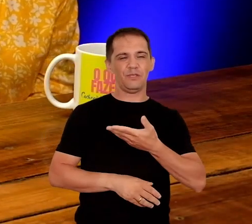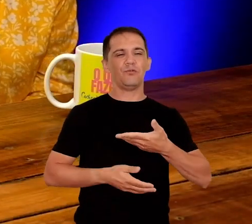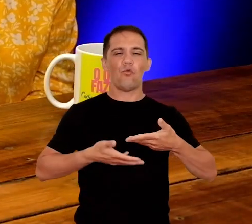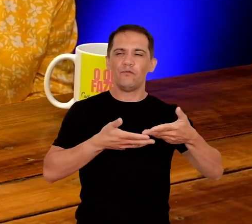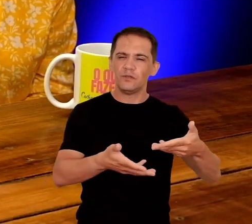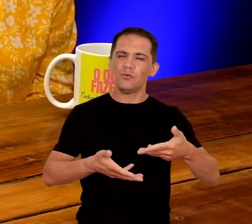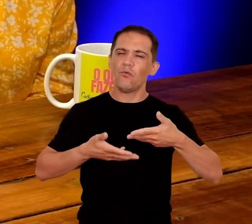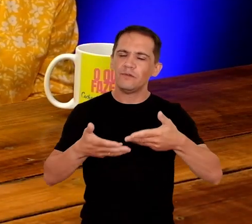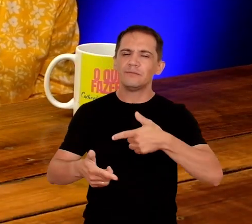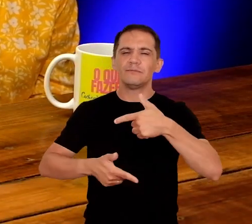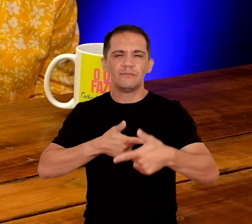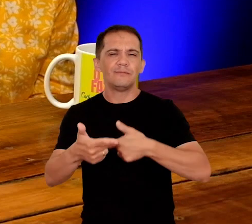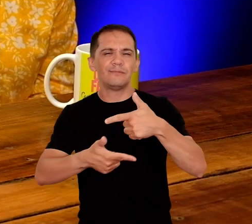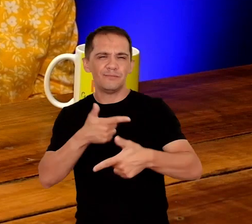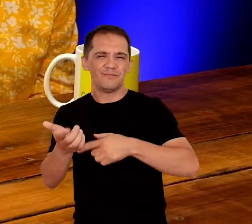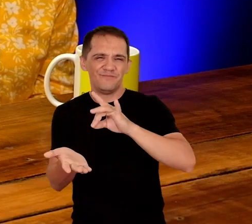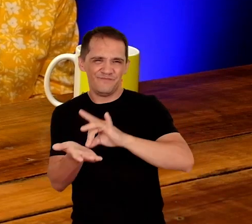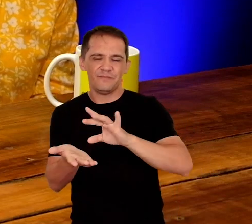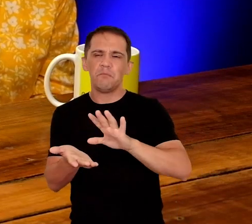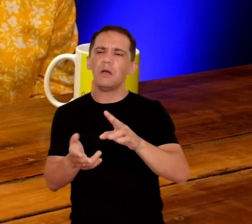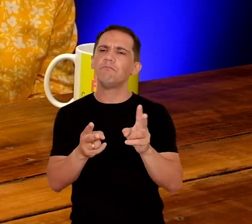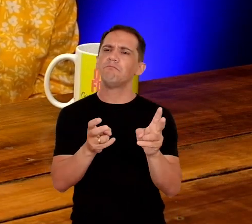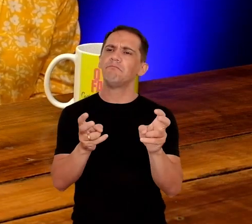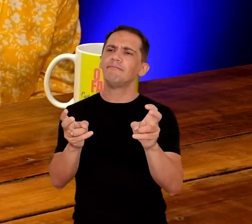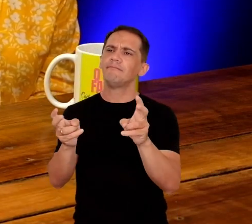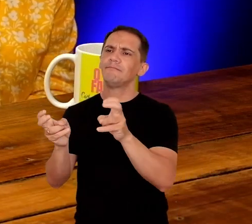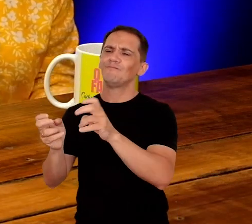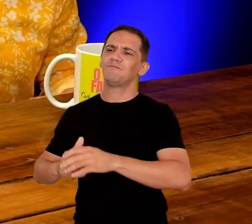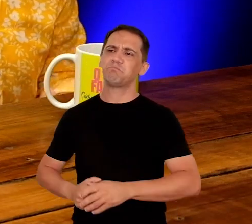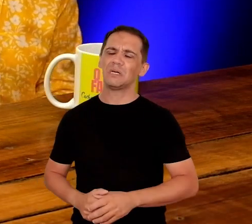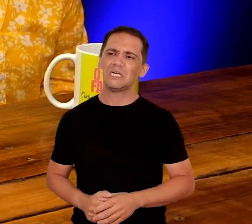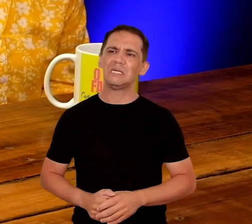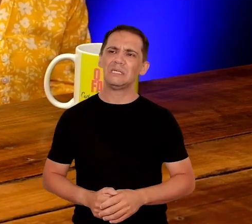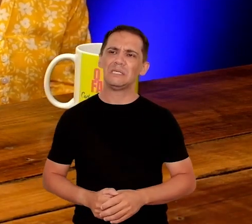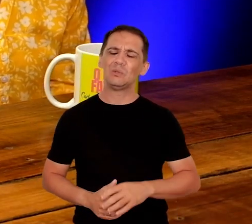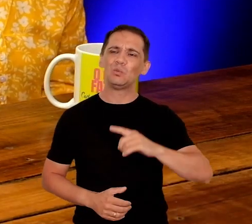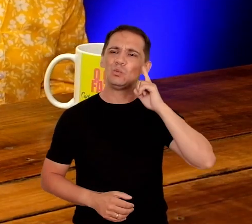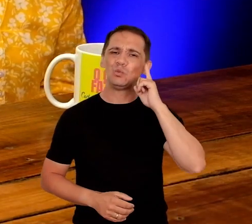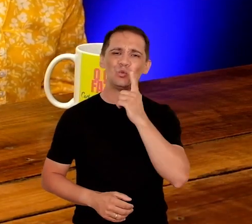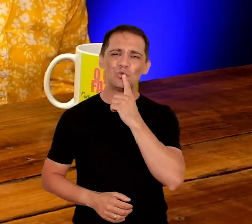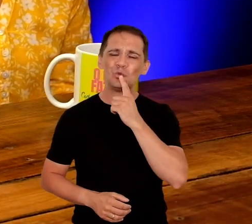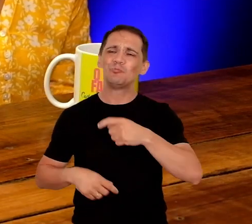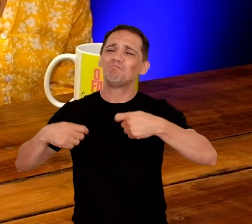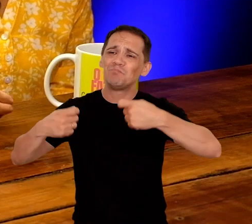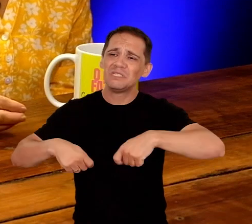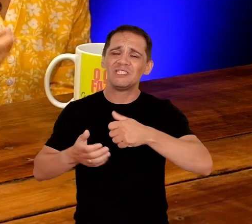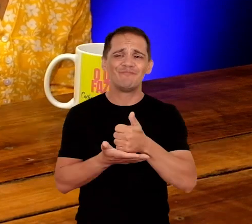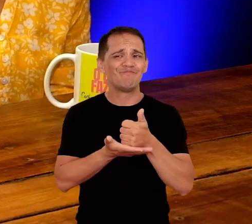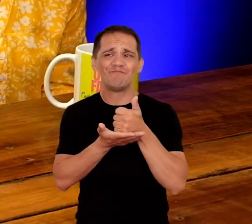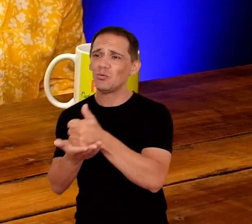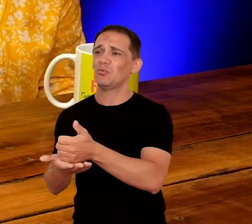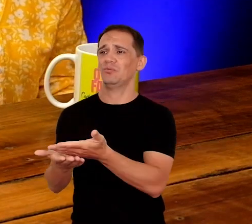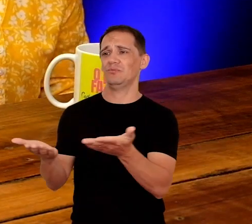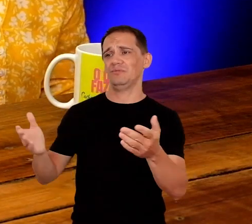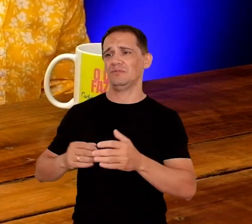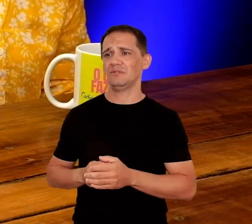né? E a gente começou a perceber, assim, poxa vida, como eles precisam que alguém ajude eles no